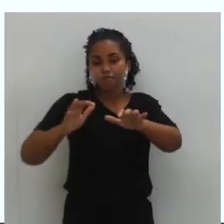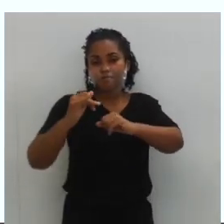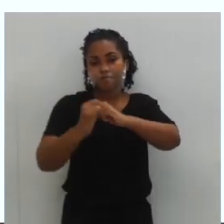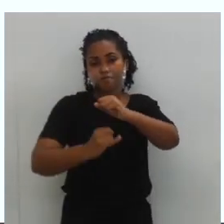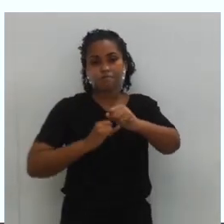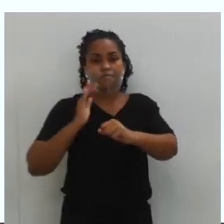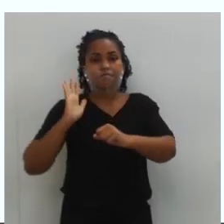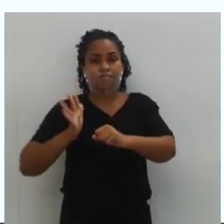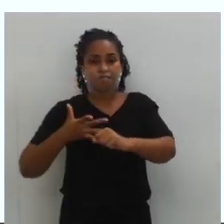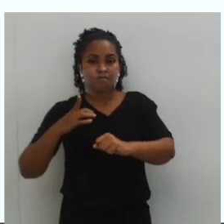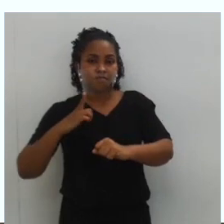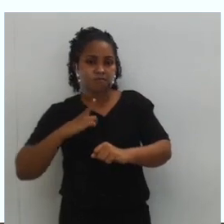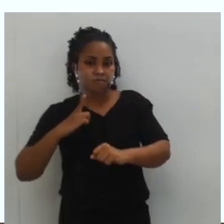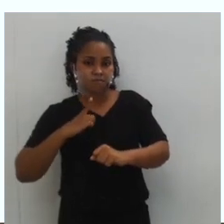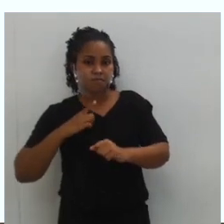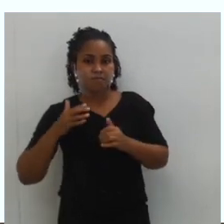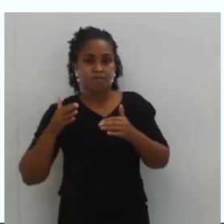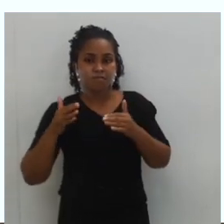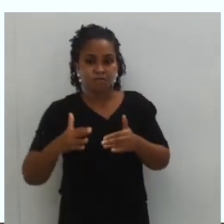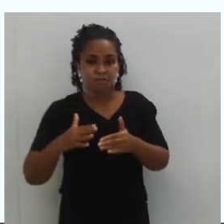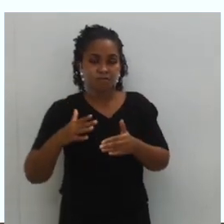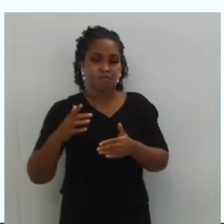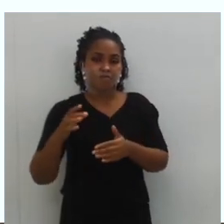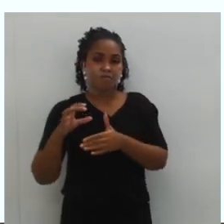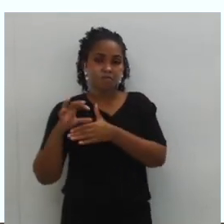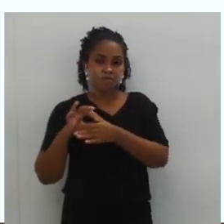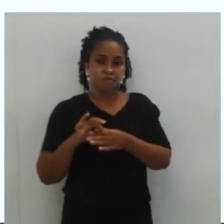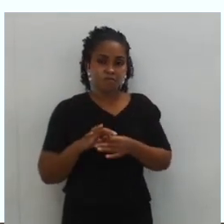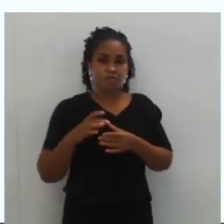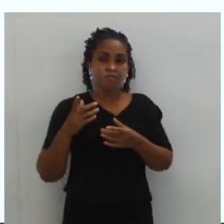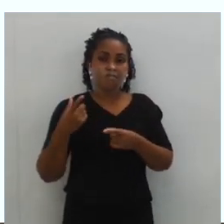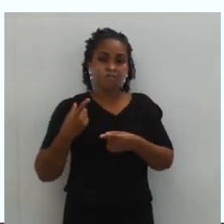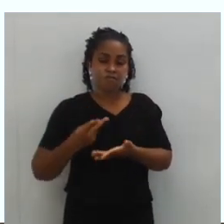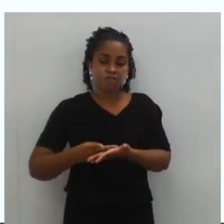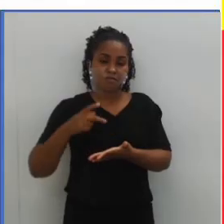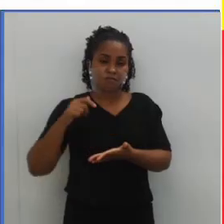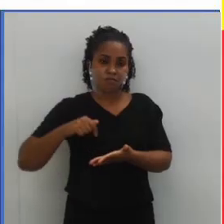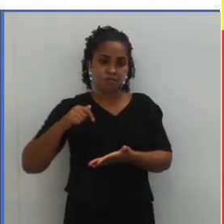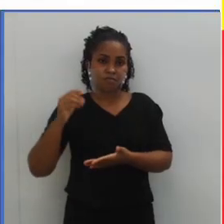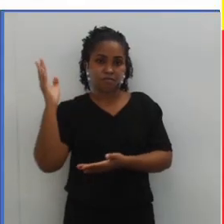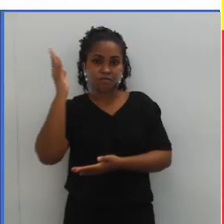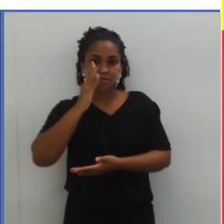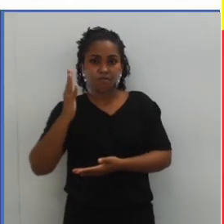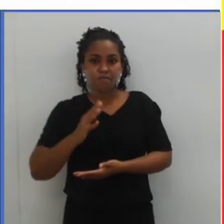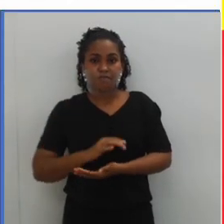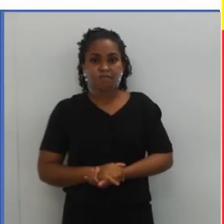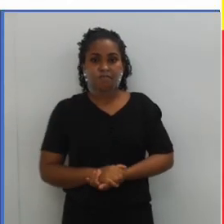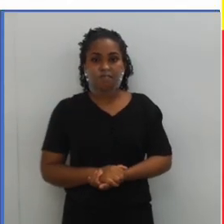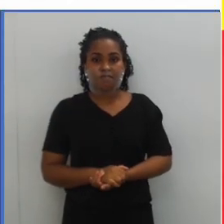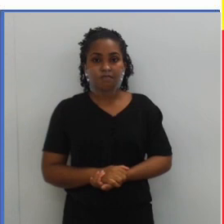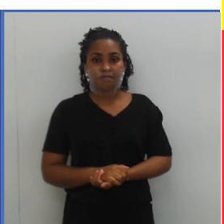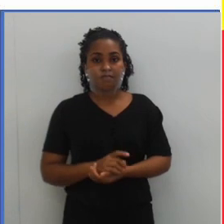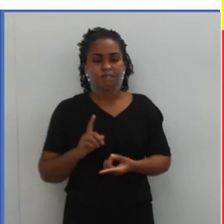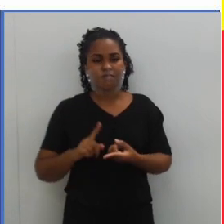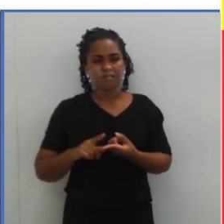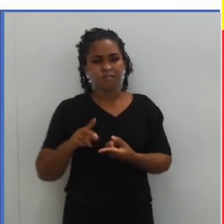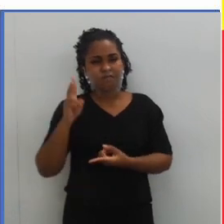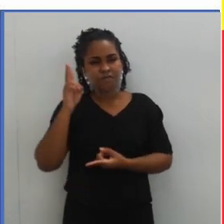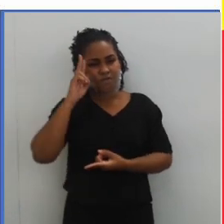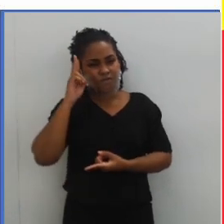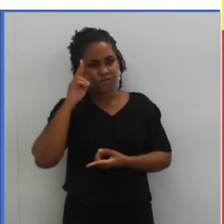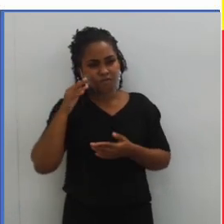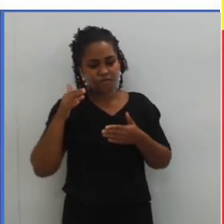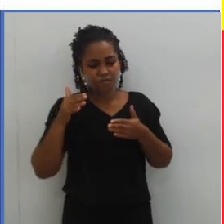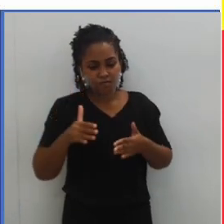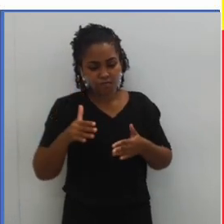já tinha essa mais temática voltada para a nossa realidade, né, para o que acontecia no Brasil. Aí, o que era uma tendência